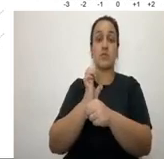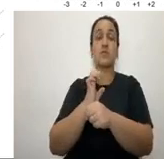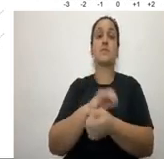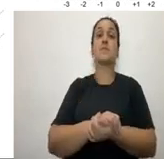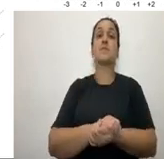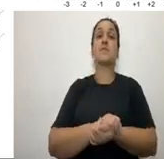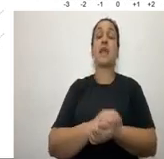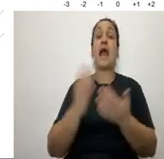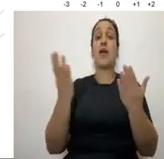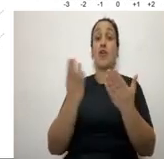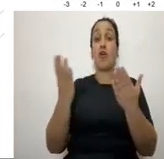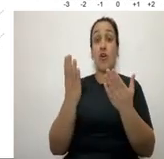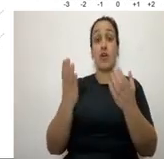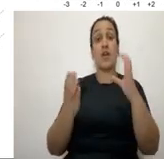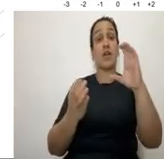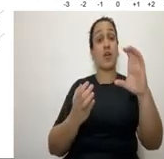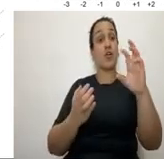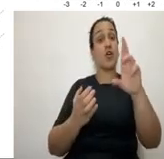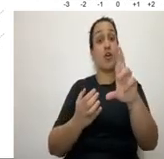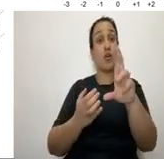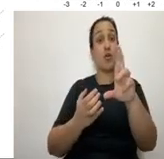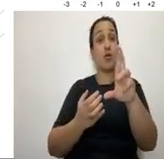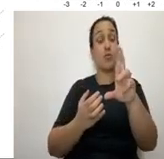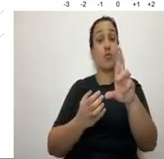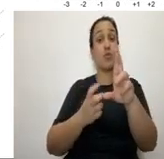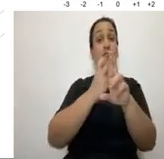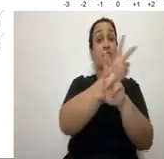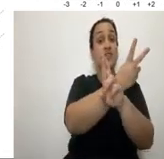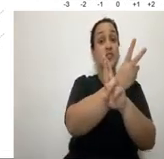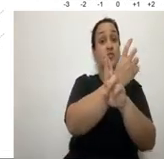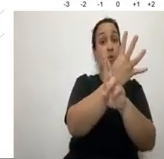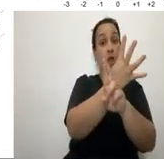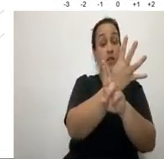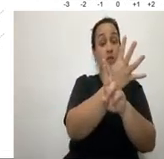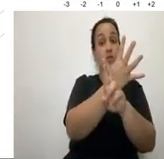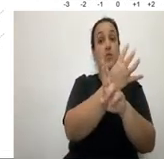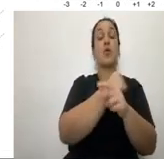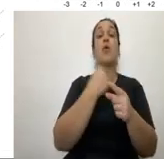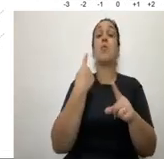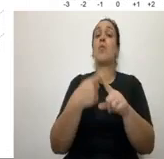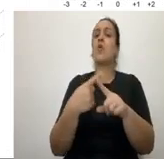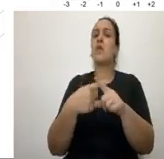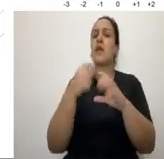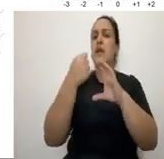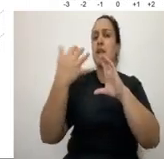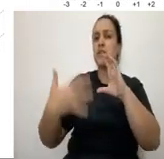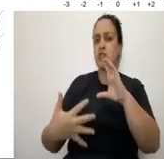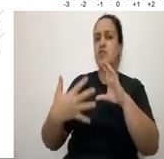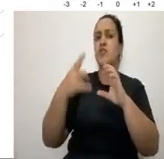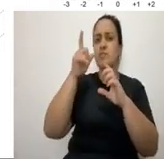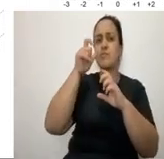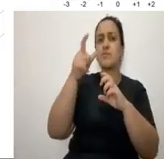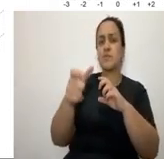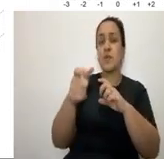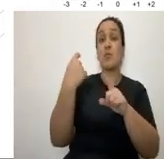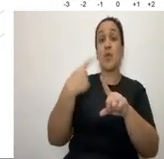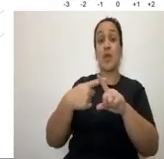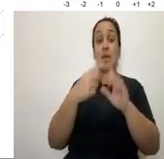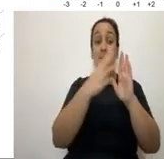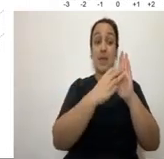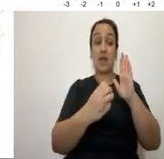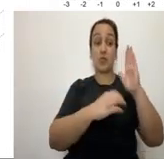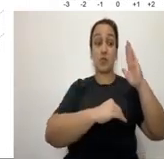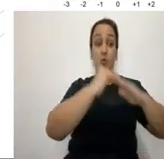Tranquilo? Então, agora a gente vai para o cromo. Ele vai ter uma característica interessante. Por quê? O método